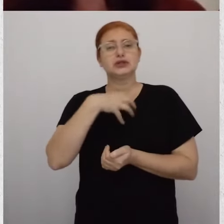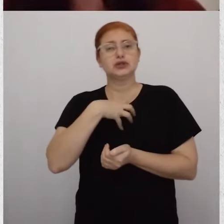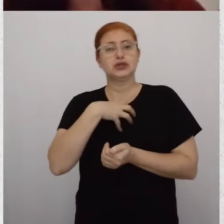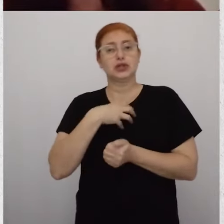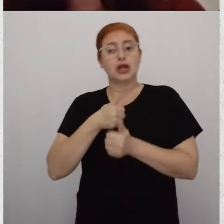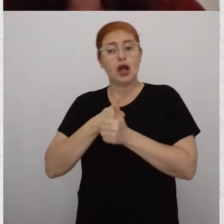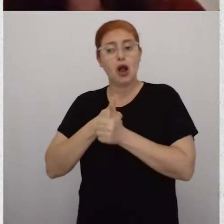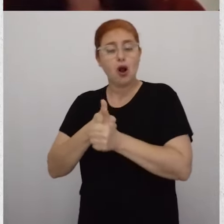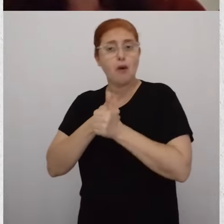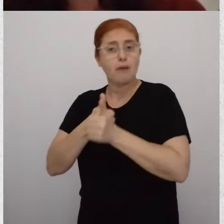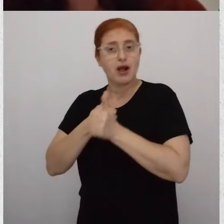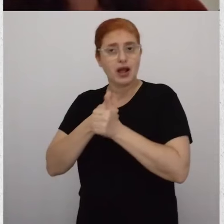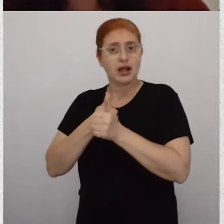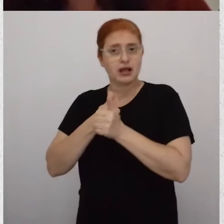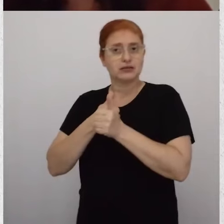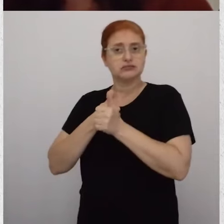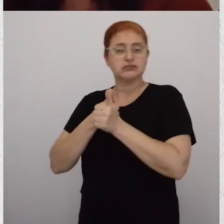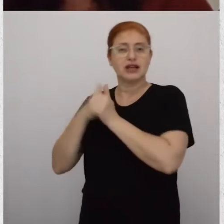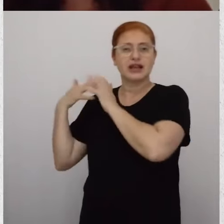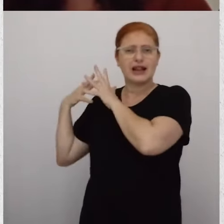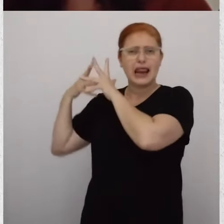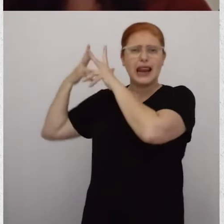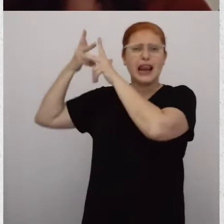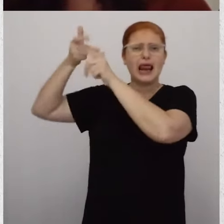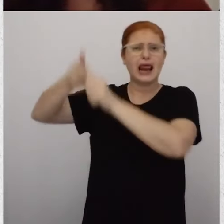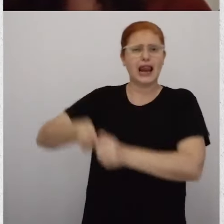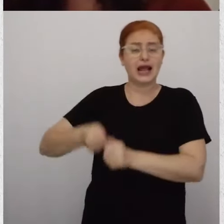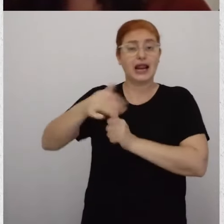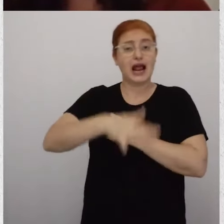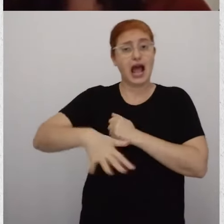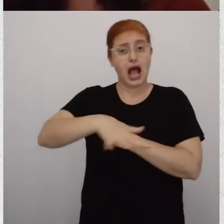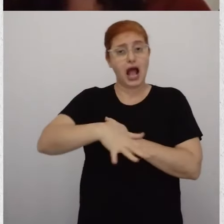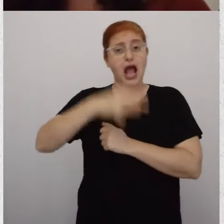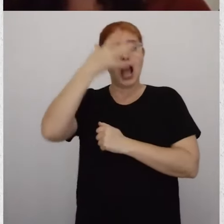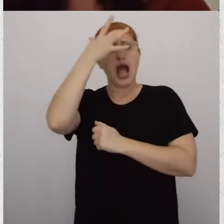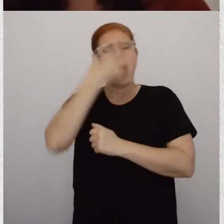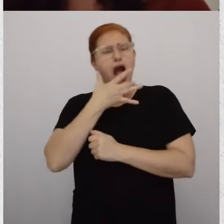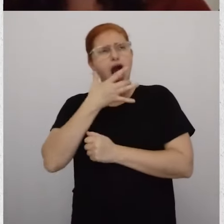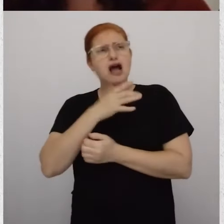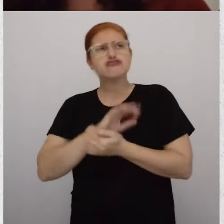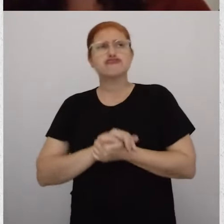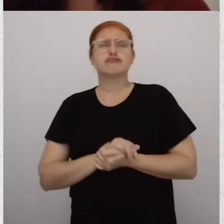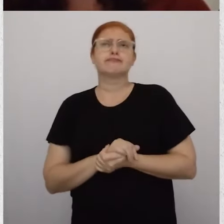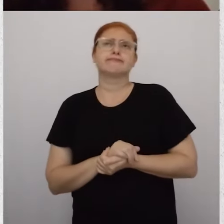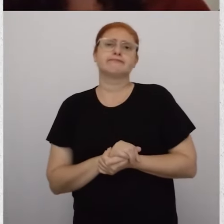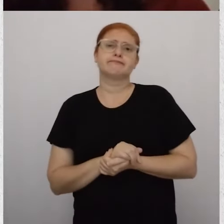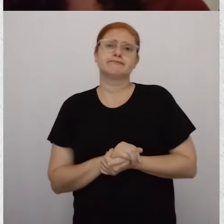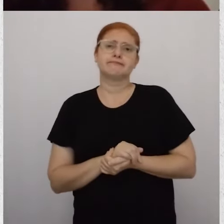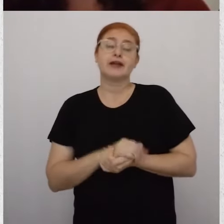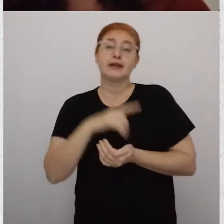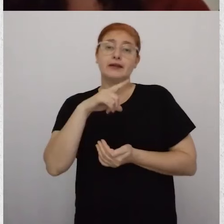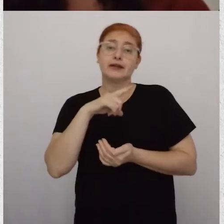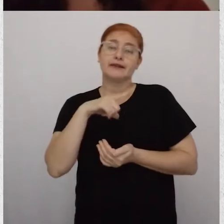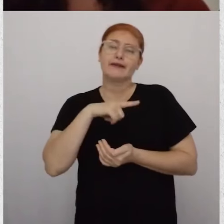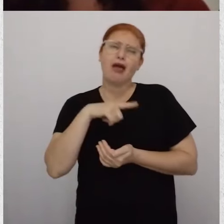acompanhando a trajetória desse campo, né? Eu acho que tem